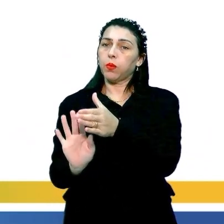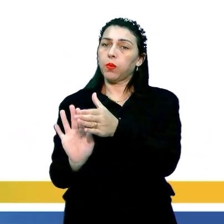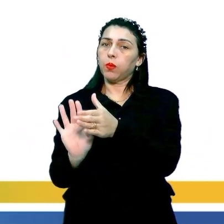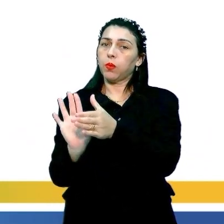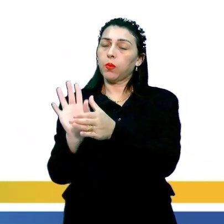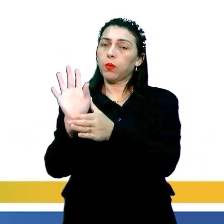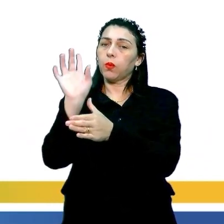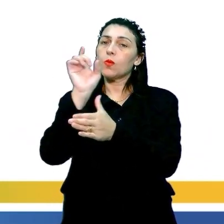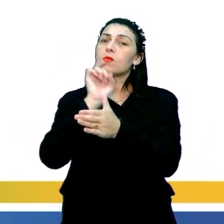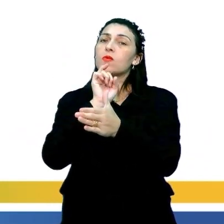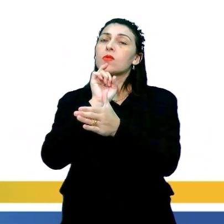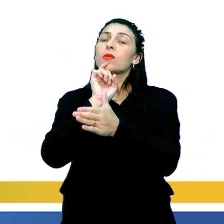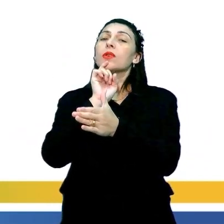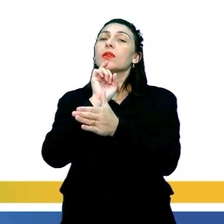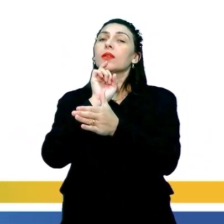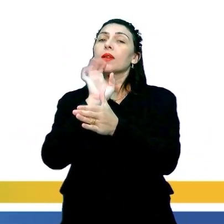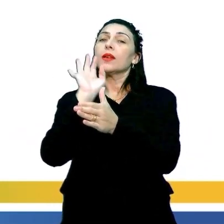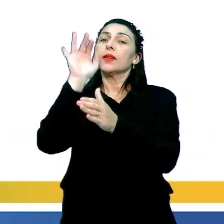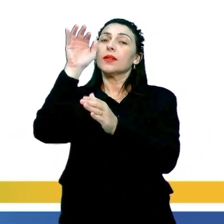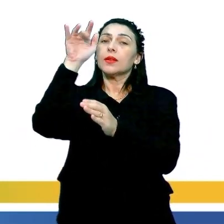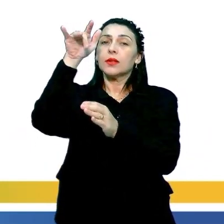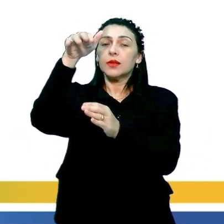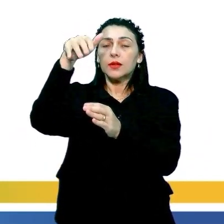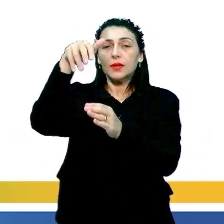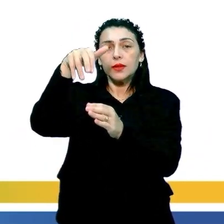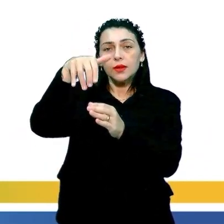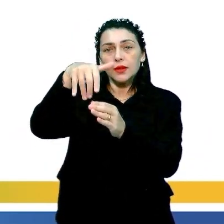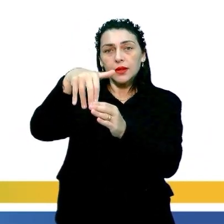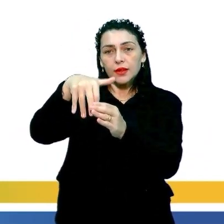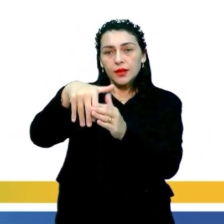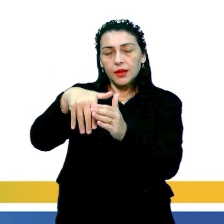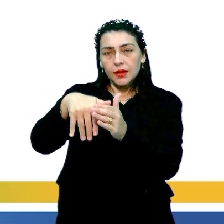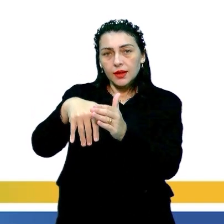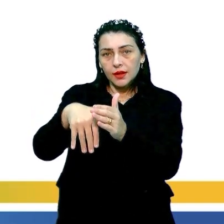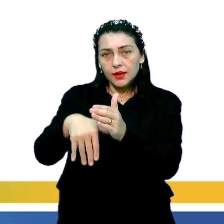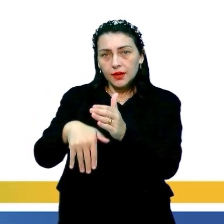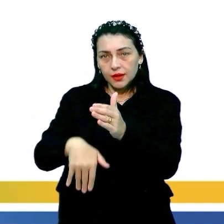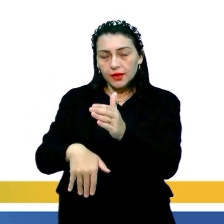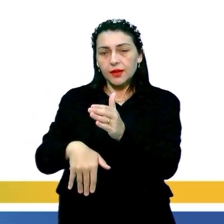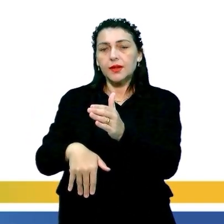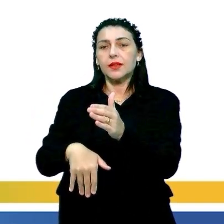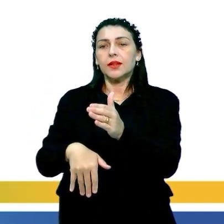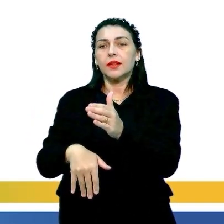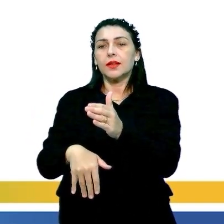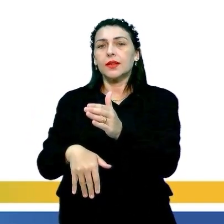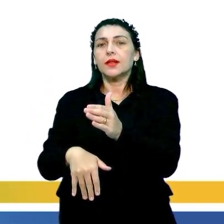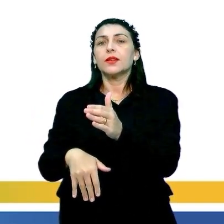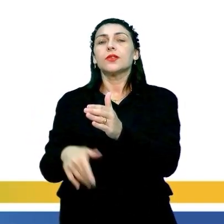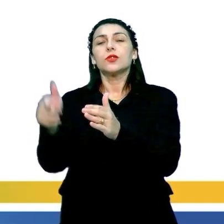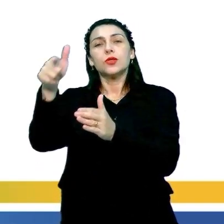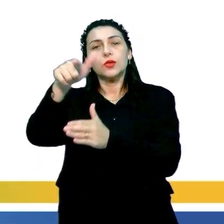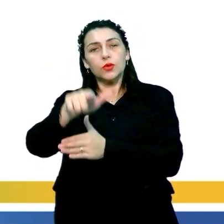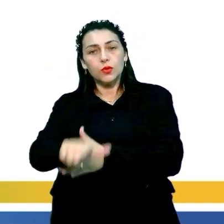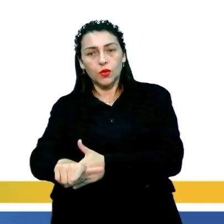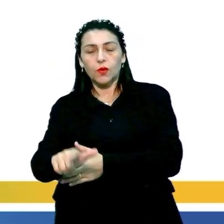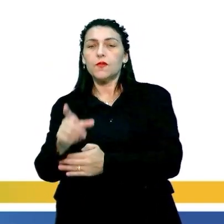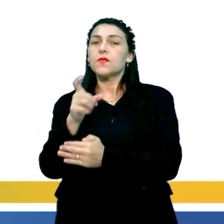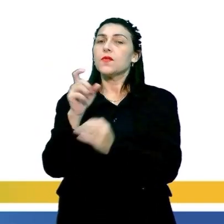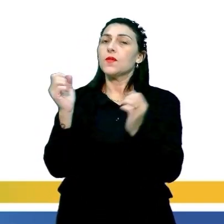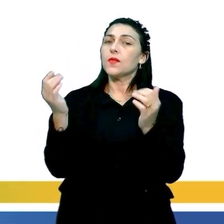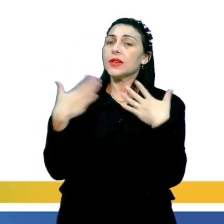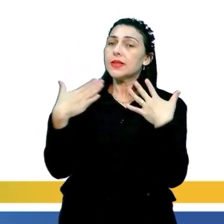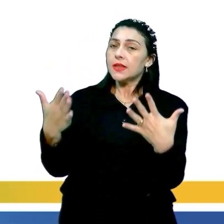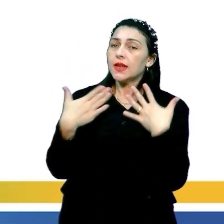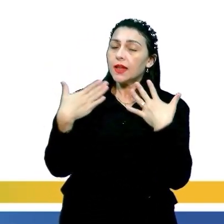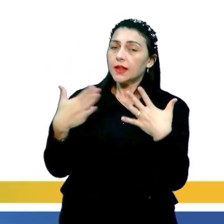e desce. Esse é um ciclo natural. Ele está quente embaixo, sobe, se resfria, desce novamente, se esquenta e